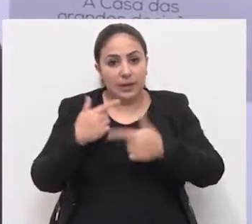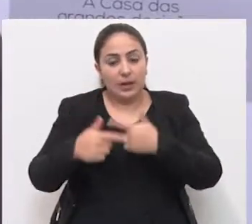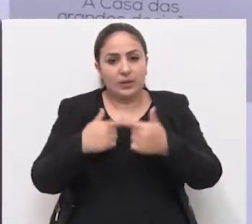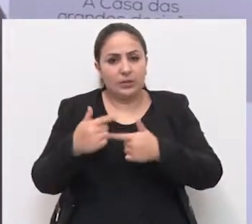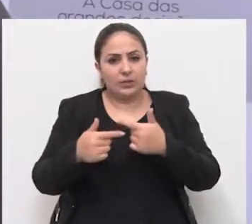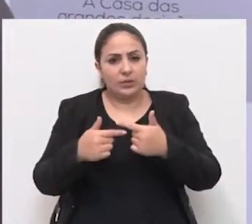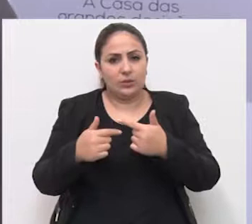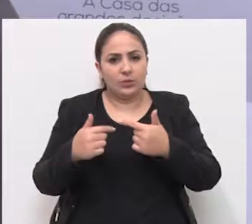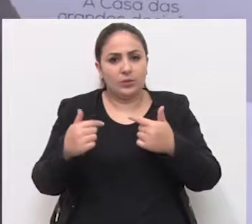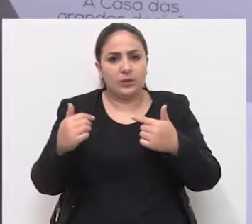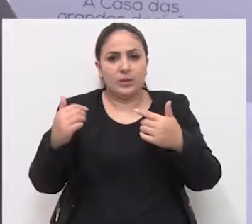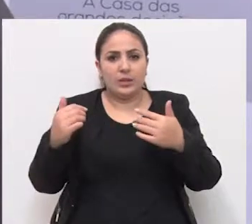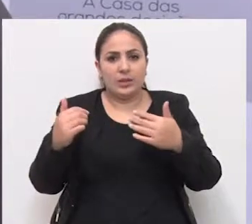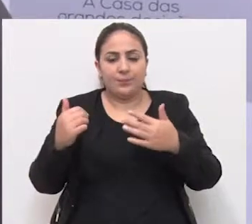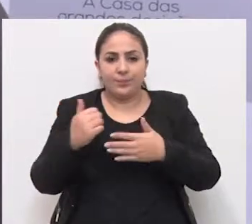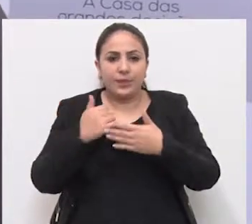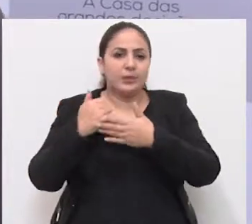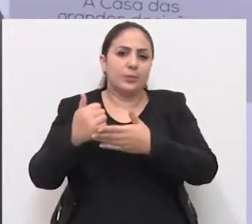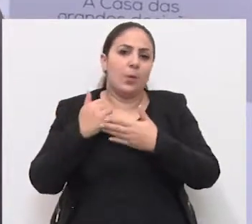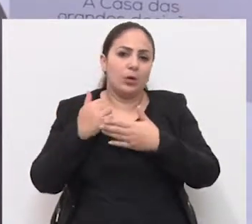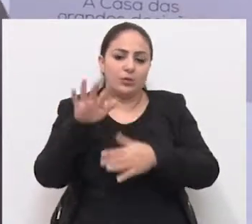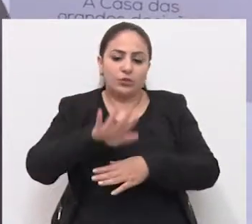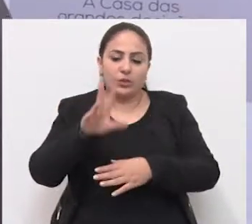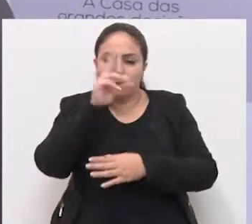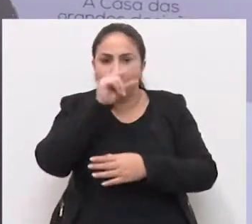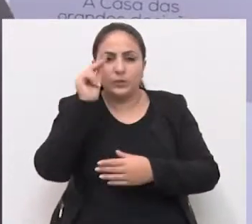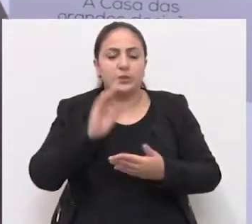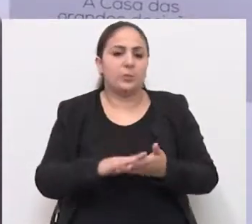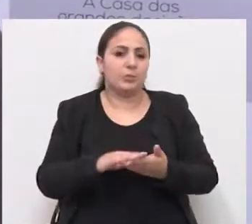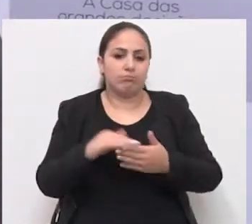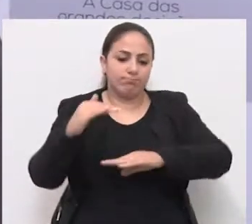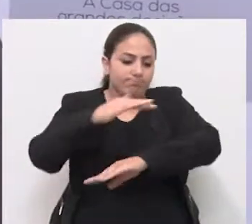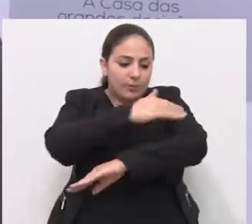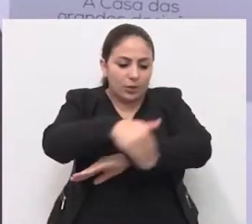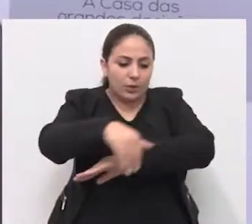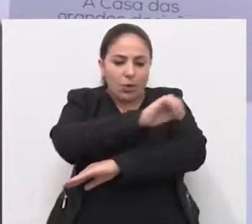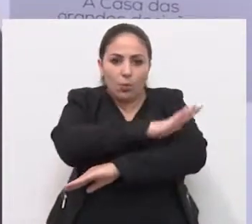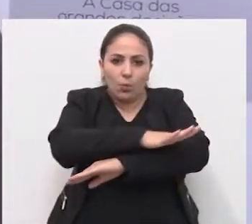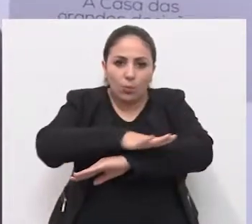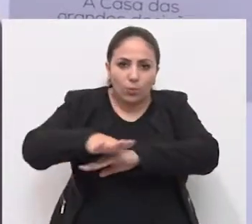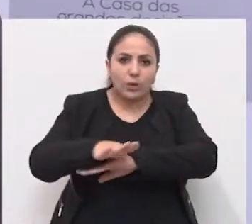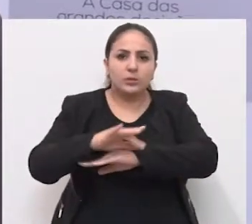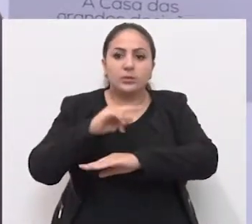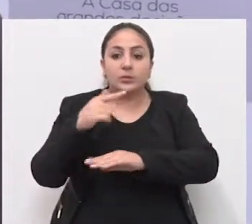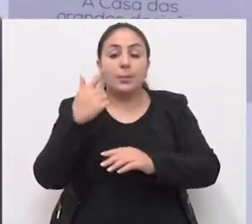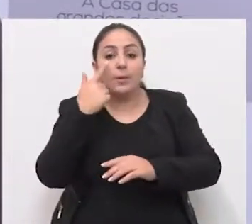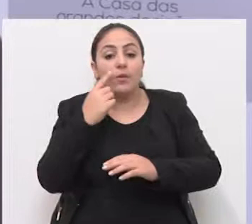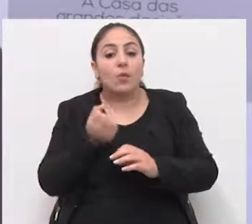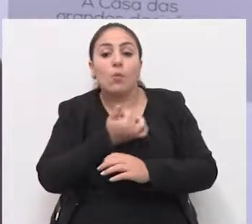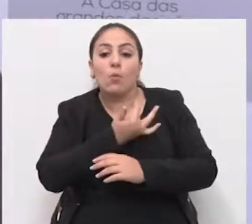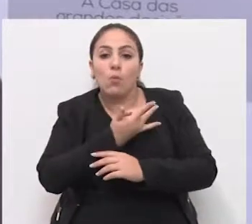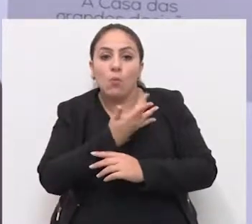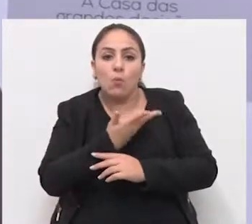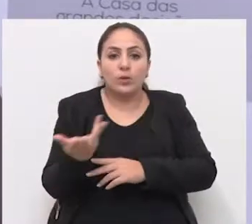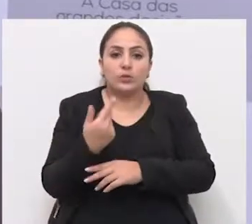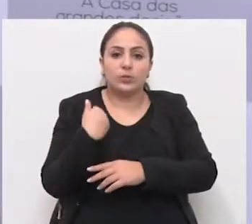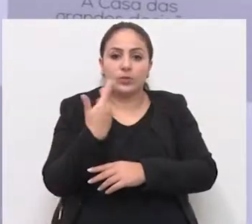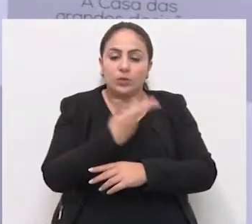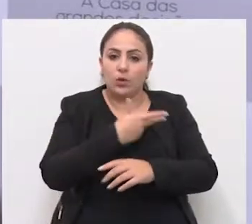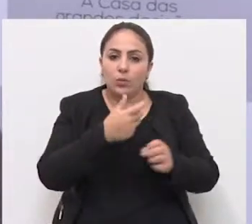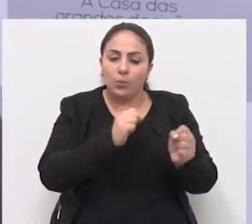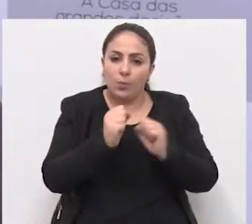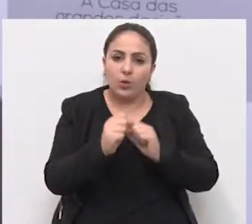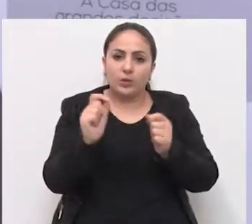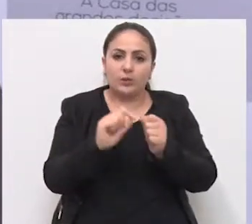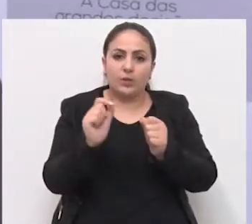Transporte gerais do município, nas melhorias de pavimentação. Então, o dimensionamento da